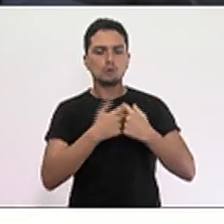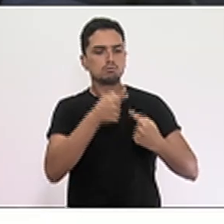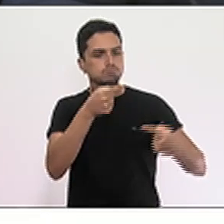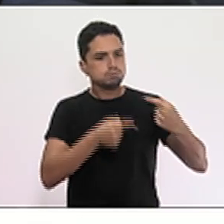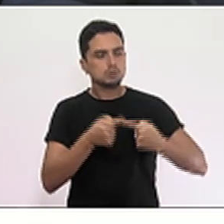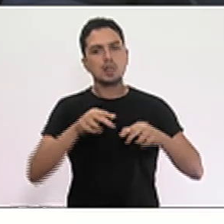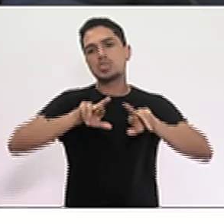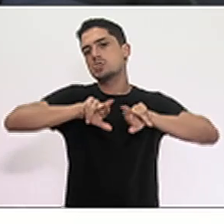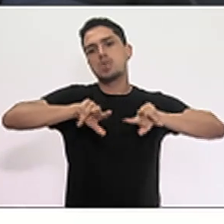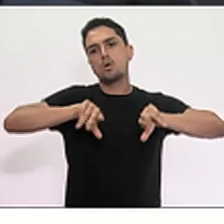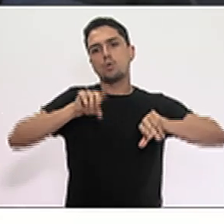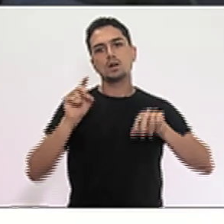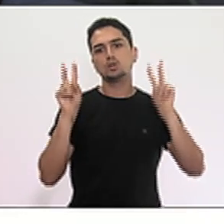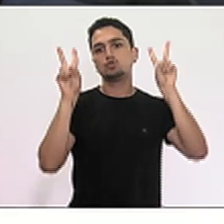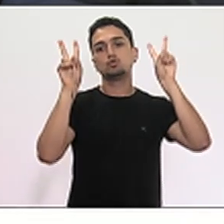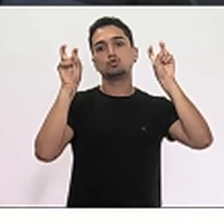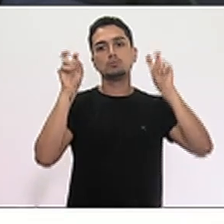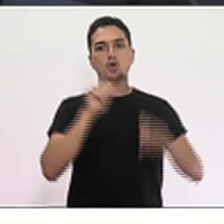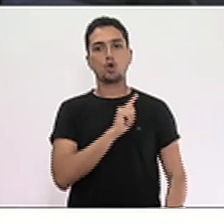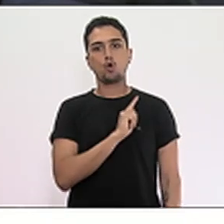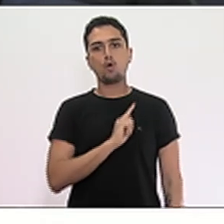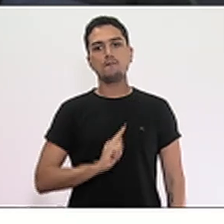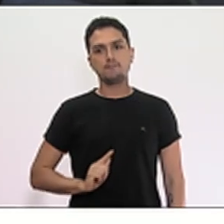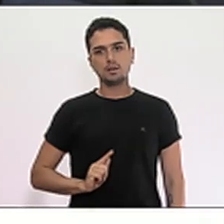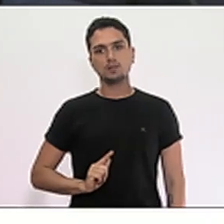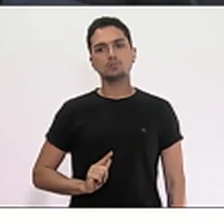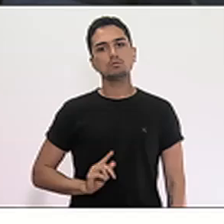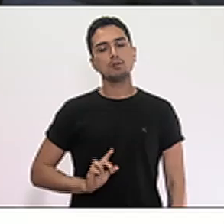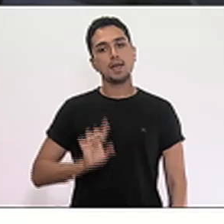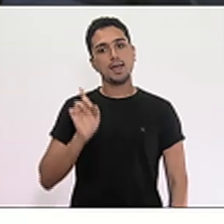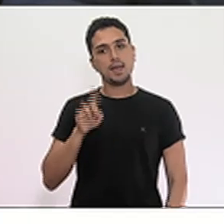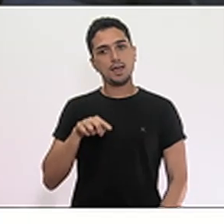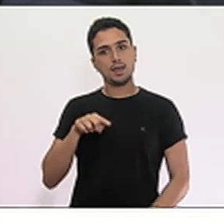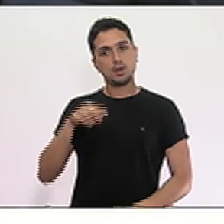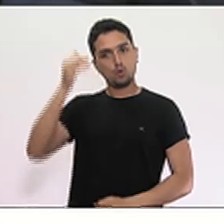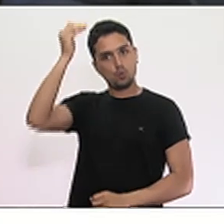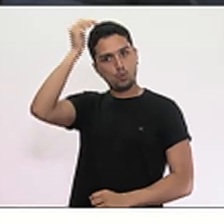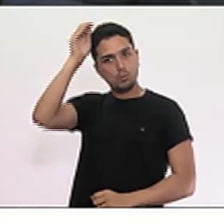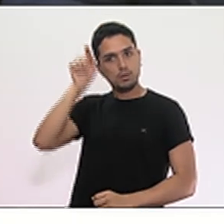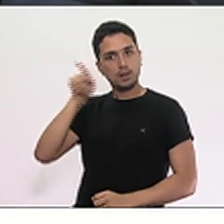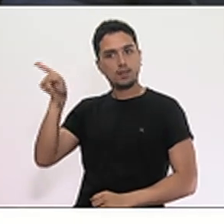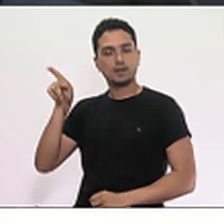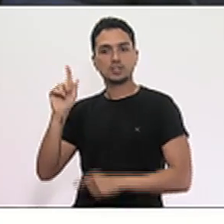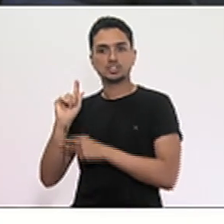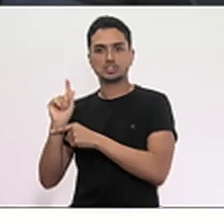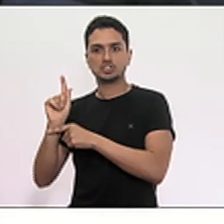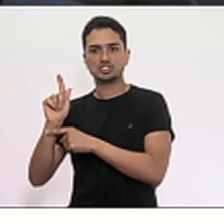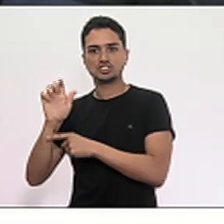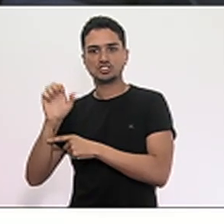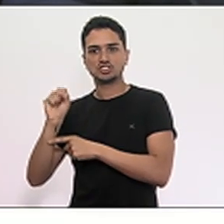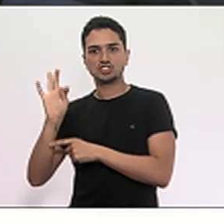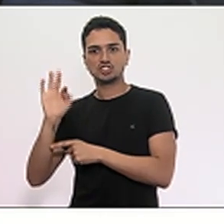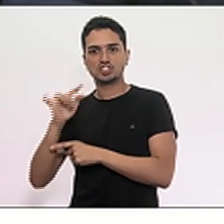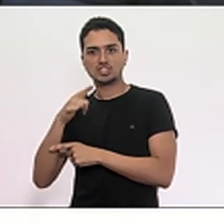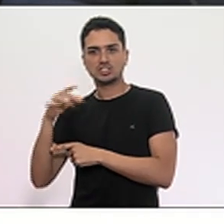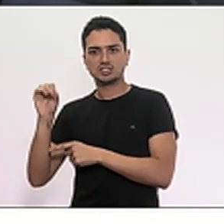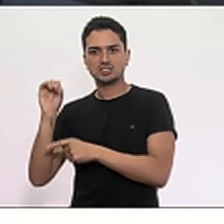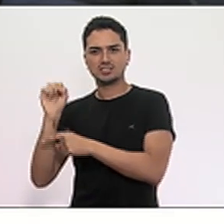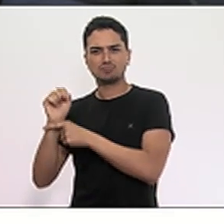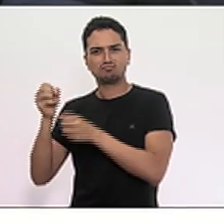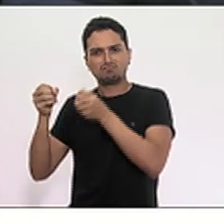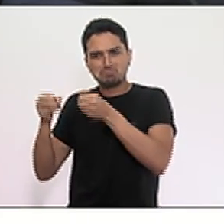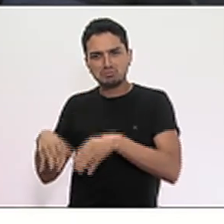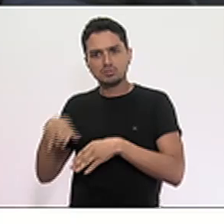colocado lá. Haja vista que nosso companheiro, do presidente do Conselho Fiscal, Flávio Guedes,